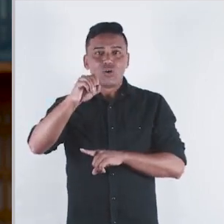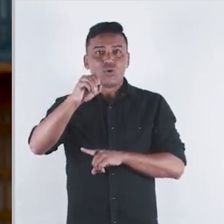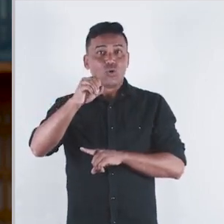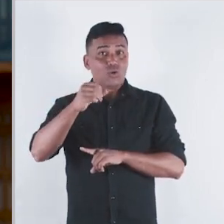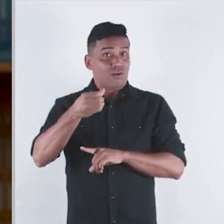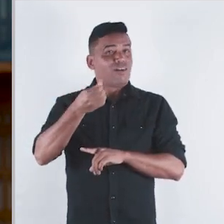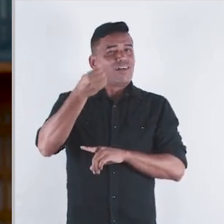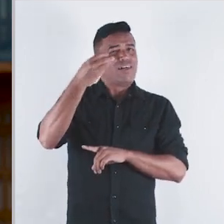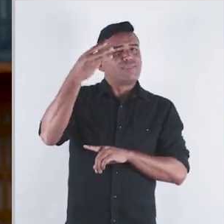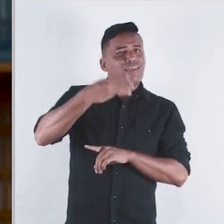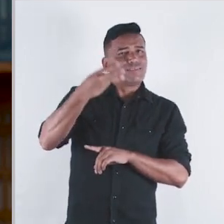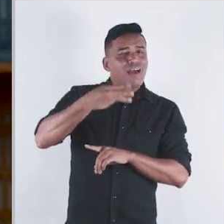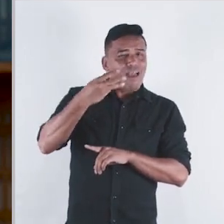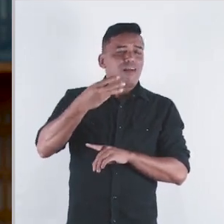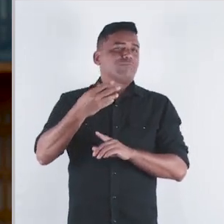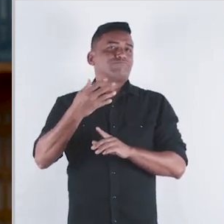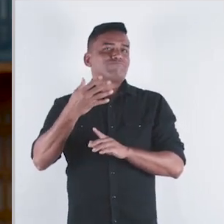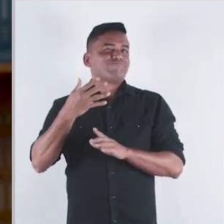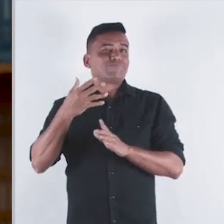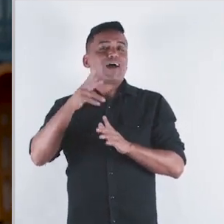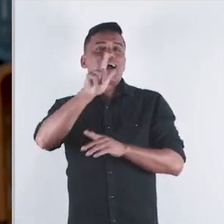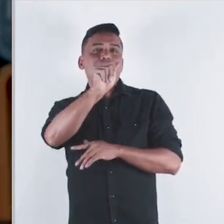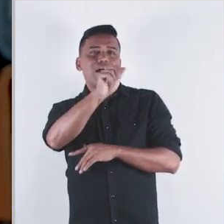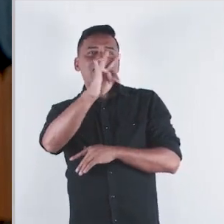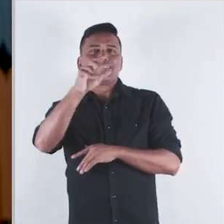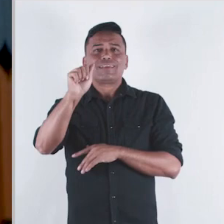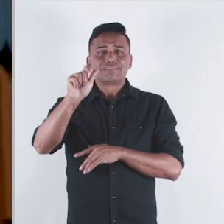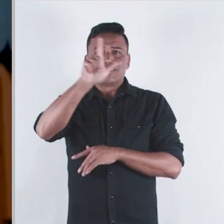Literatura Digital Brasileira, o